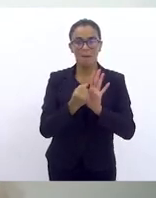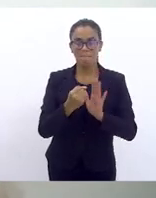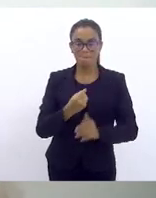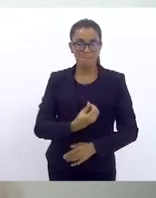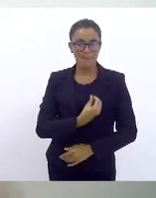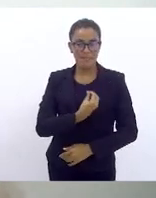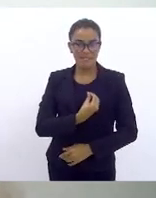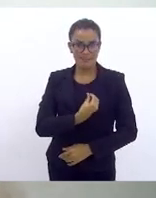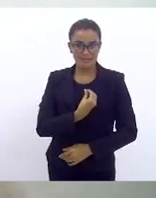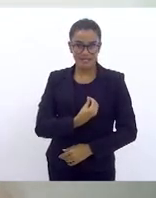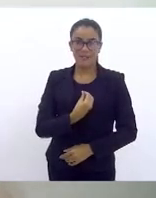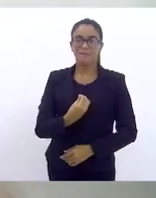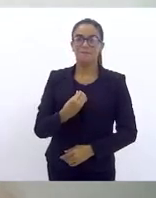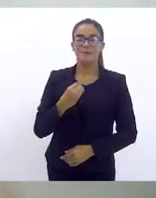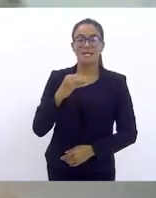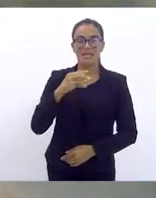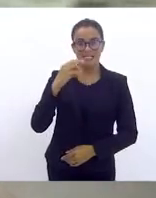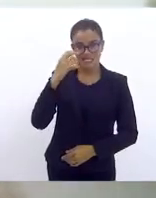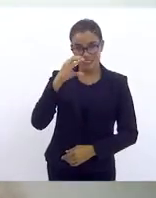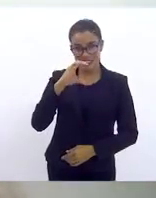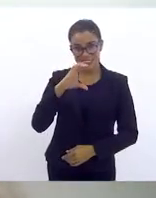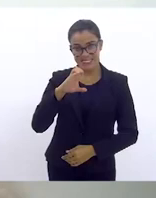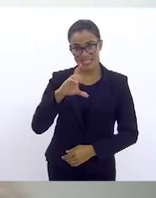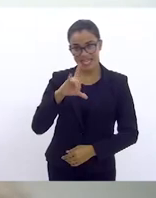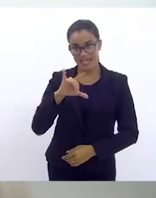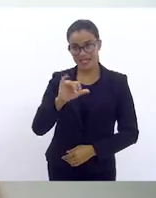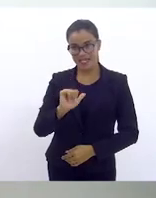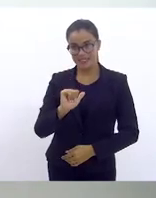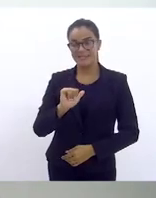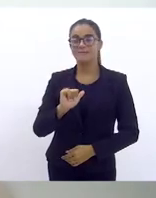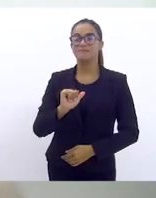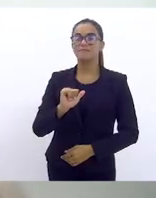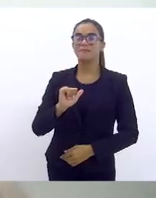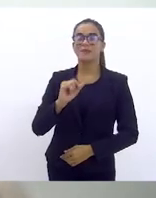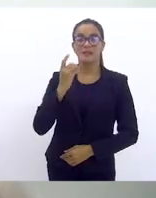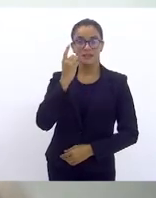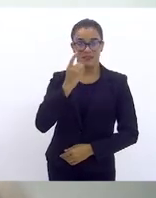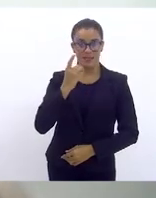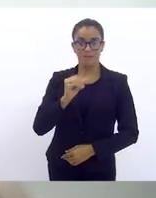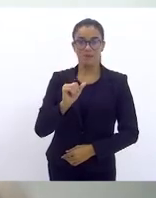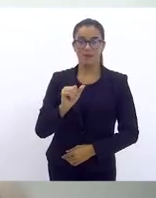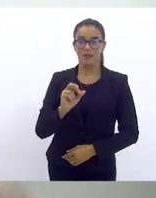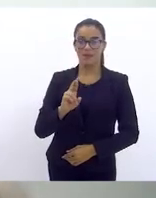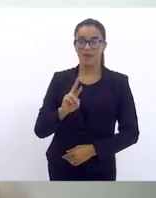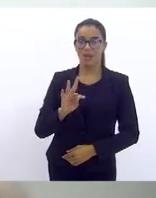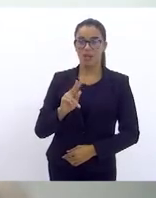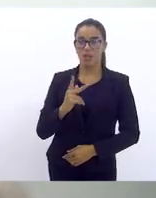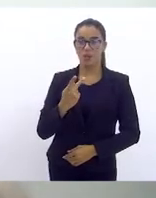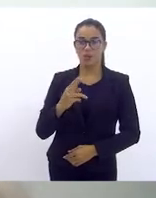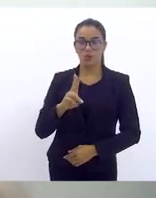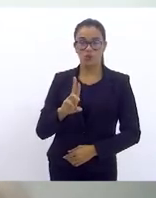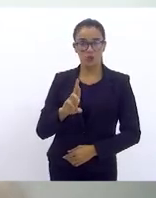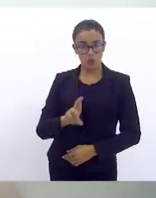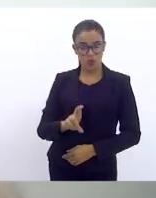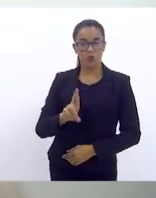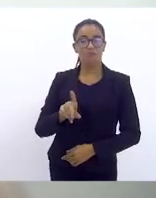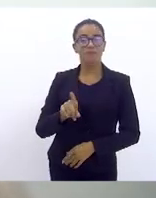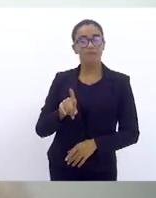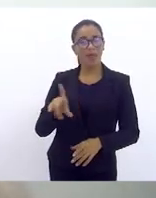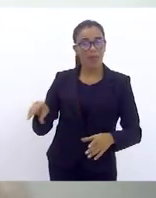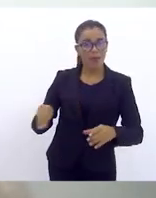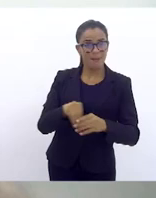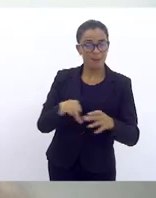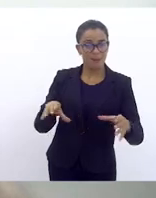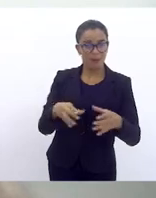deputada Célia Jordão Deputado Arthur que é o presidente também da membro dessa comissão membro